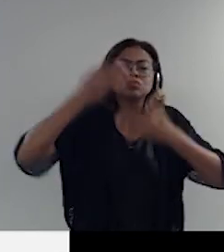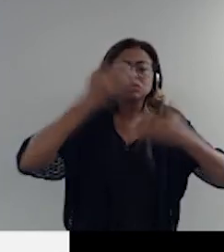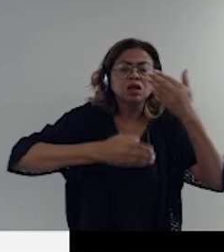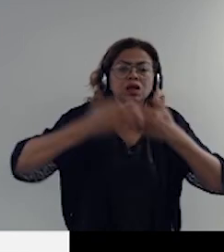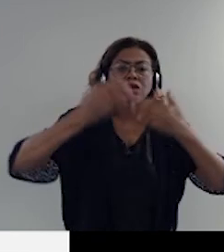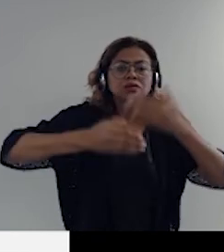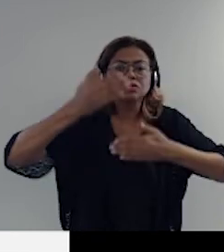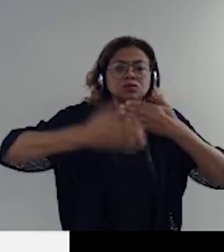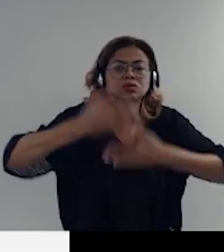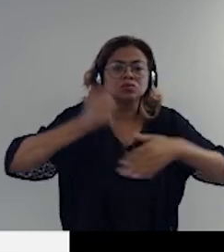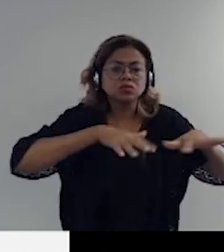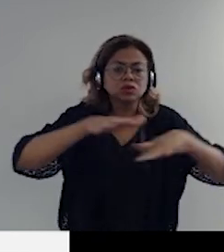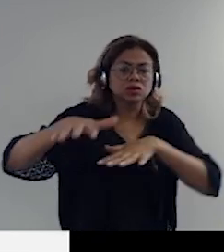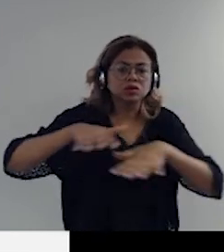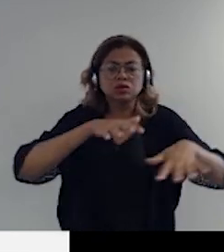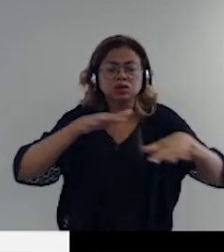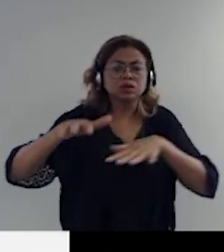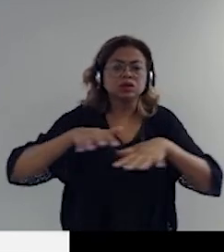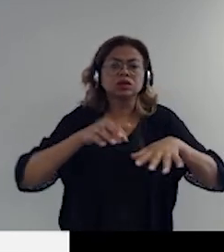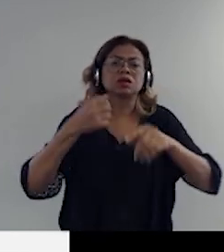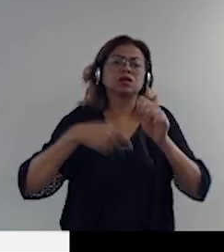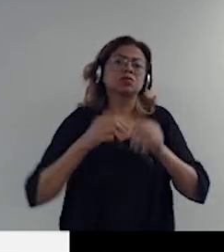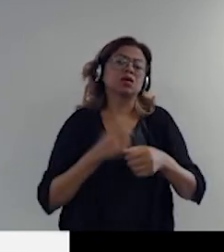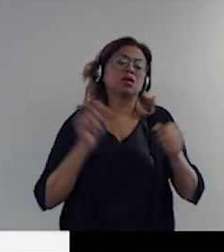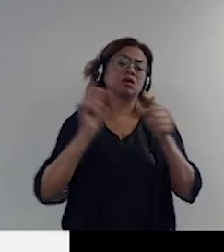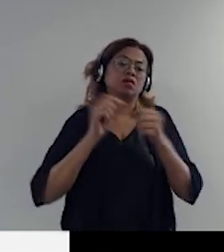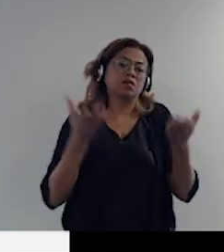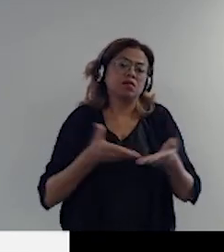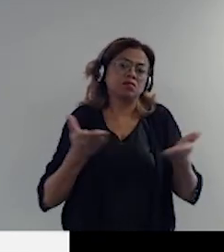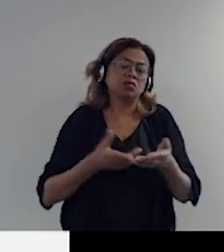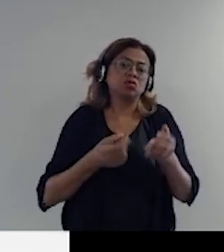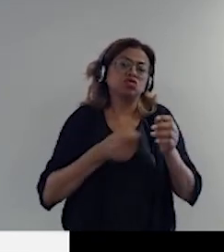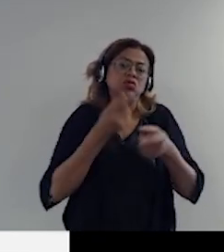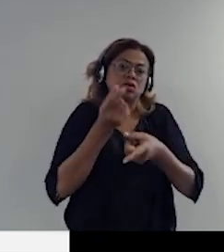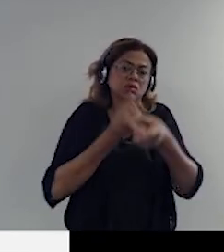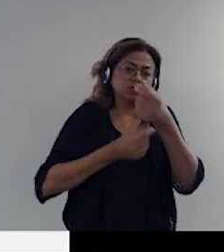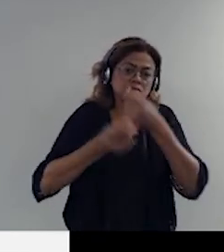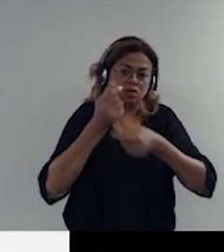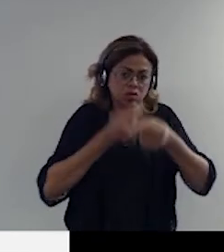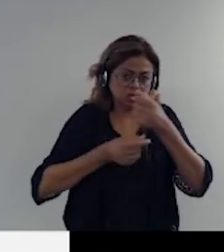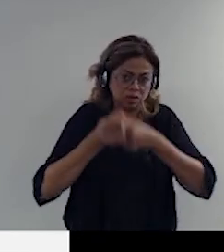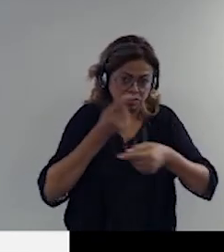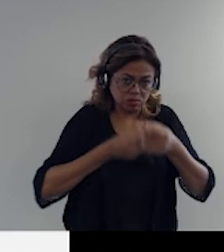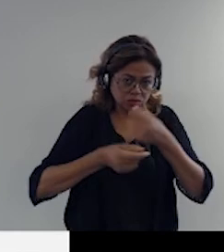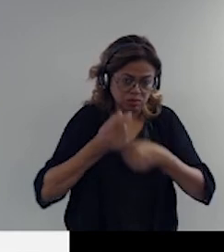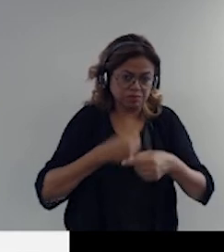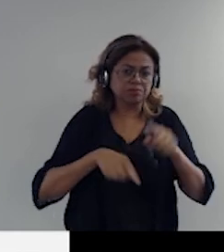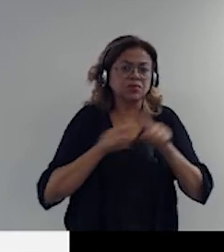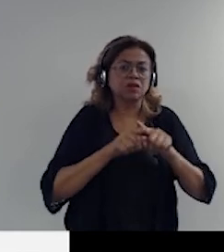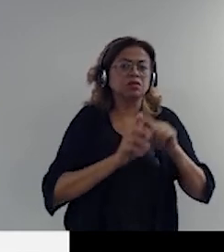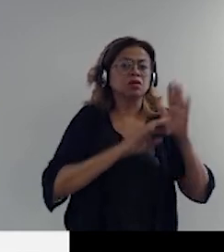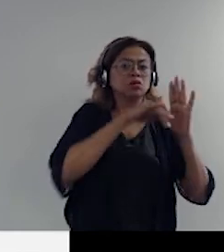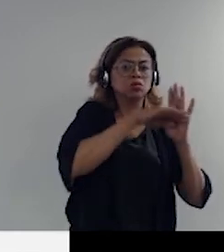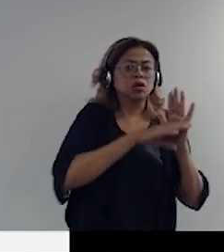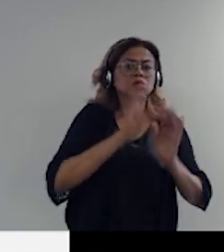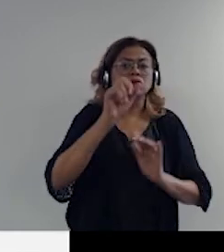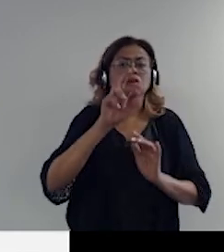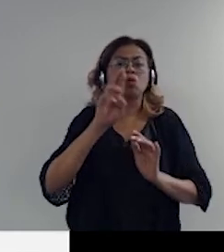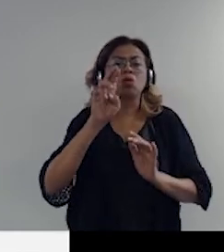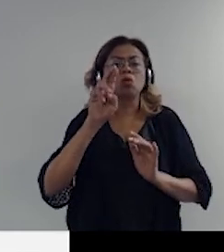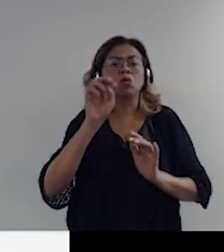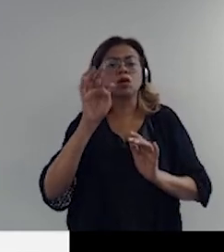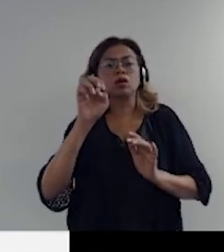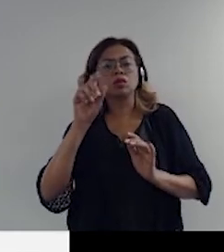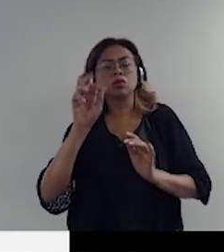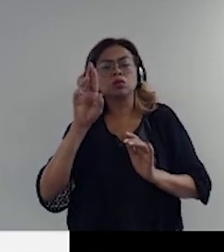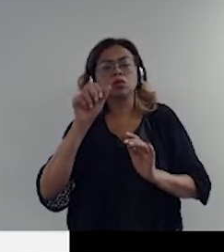negociações. Esses testes, tanto do lado das corretoras quanto do lado da Bolsa, foi muito, muito